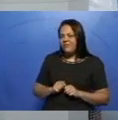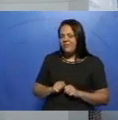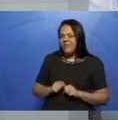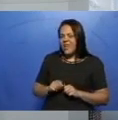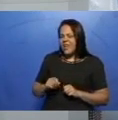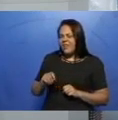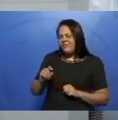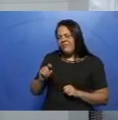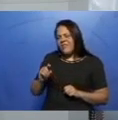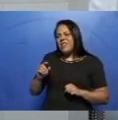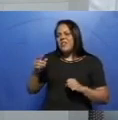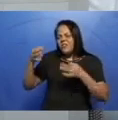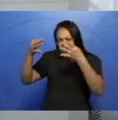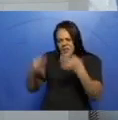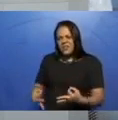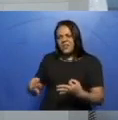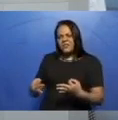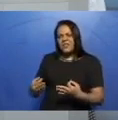você irá bem.